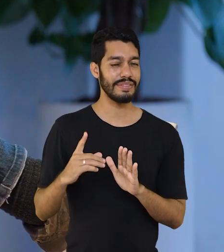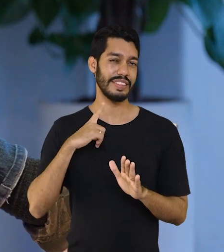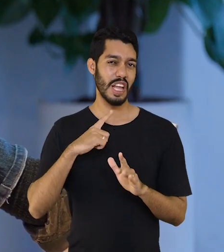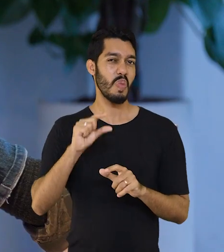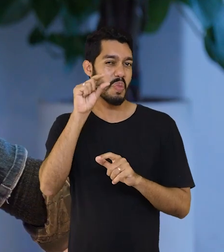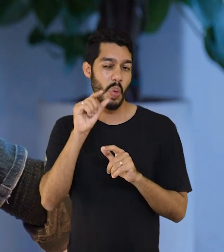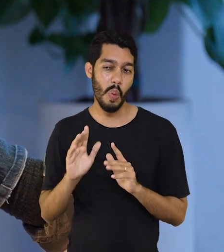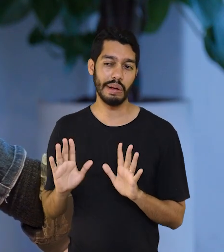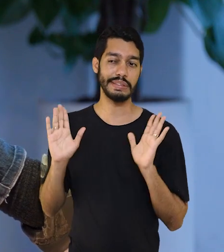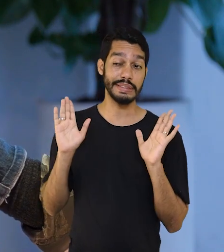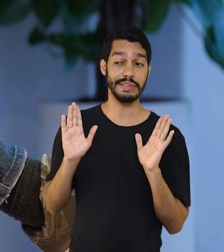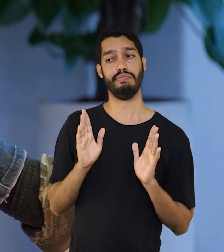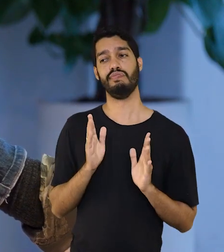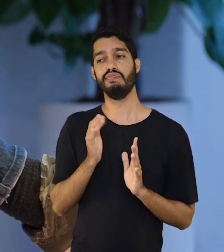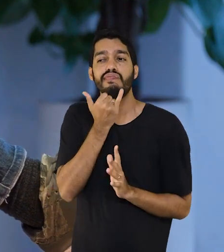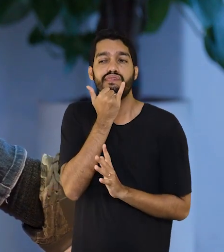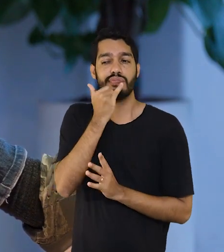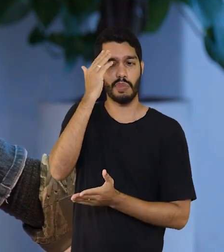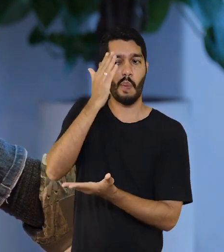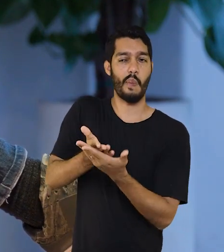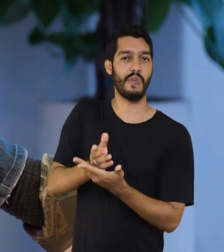naturalmente existe um ceticismo, né?